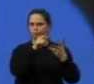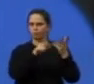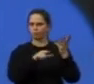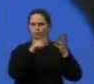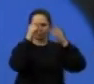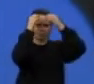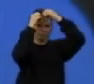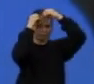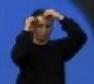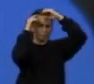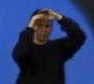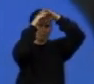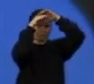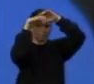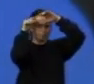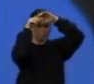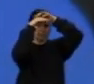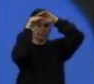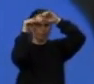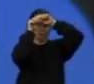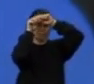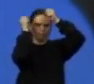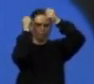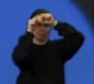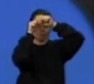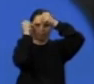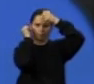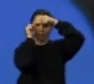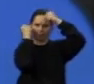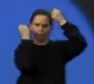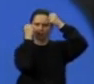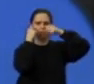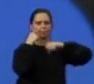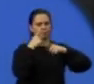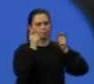e veias, as quais podem se romper durante um trauma.